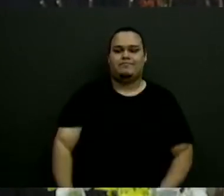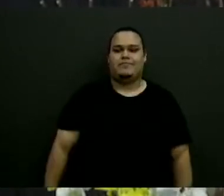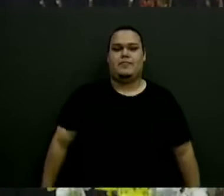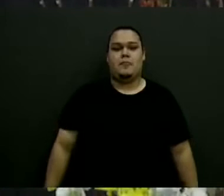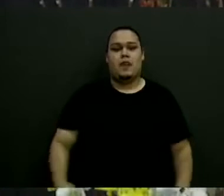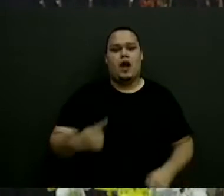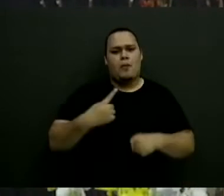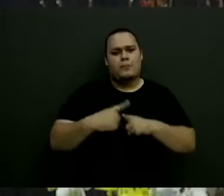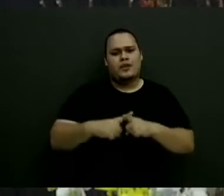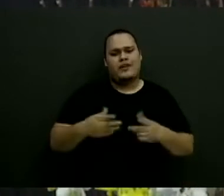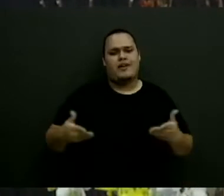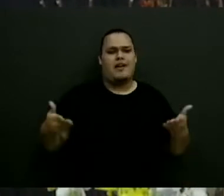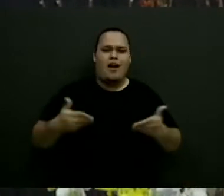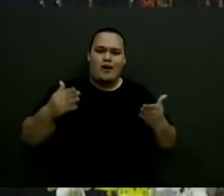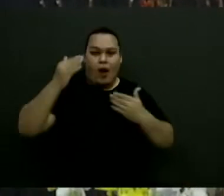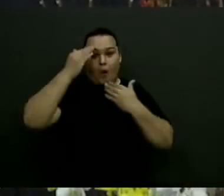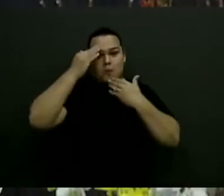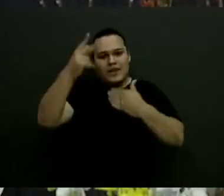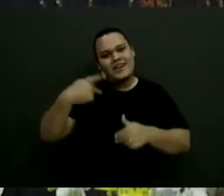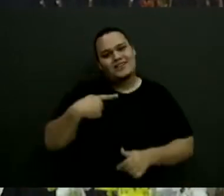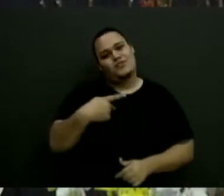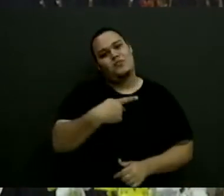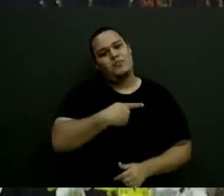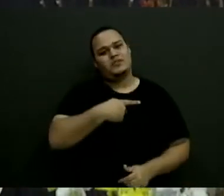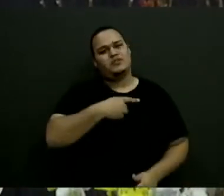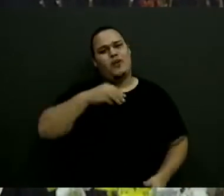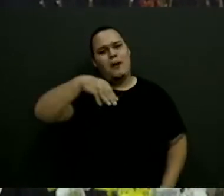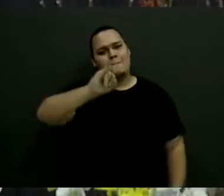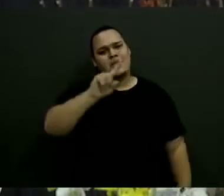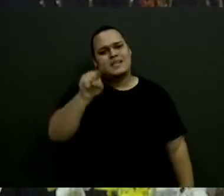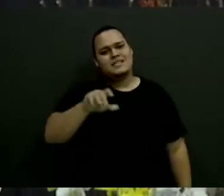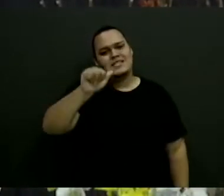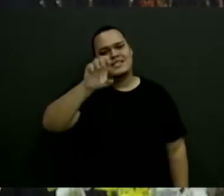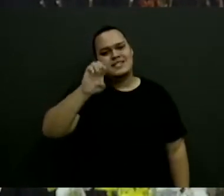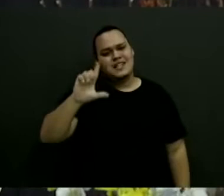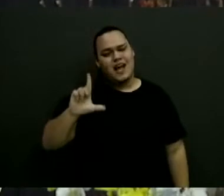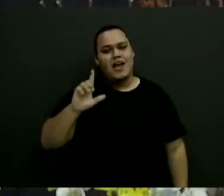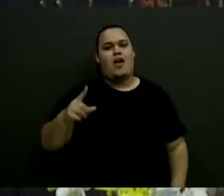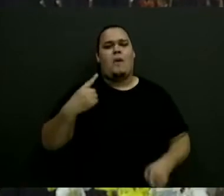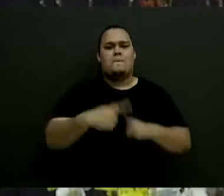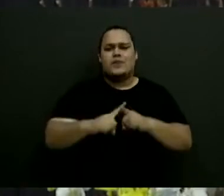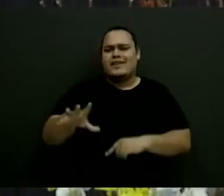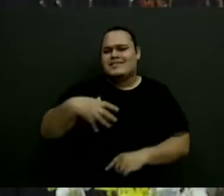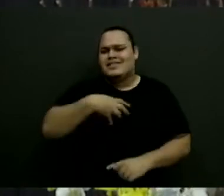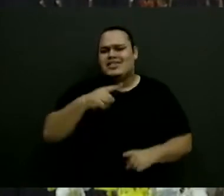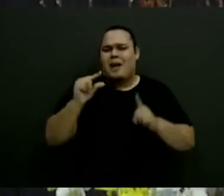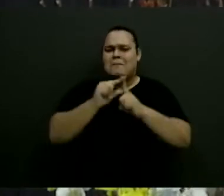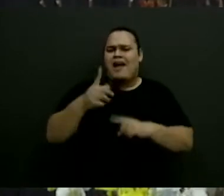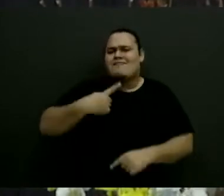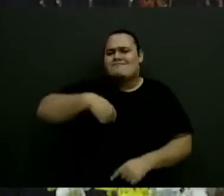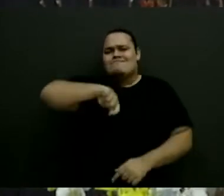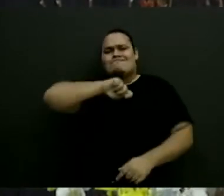Muito grato, pastor Misael, por sua palavra de encorajamento e sua palavra de